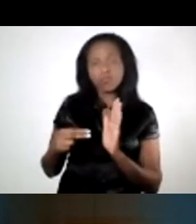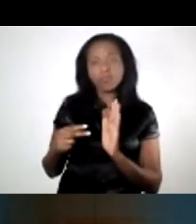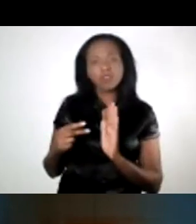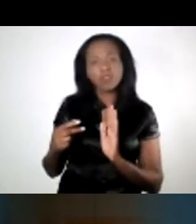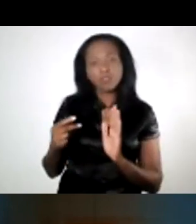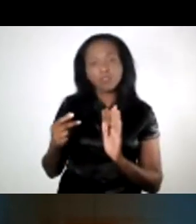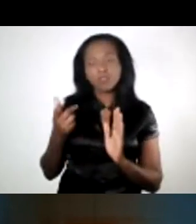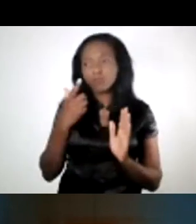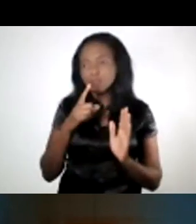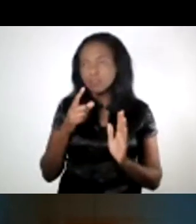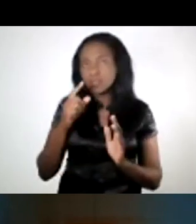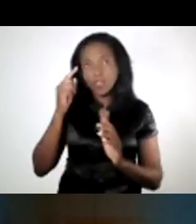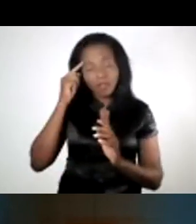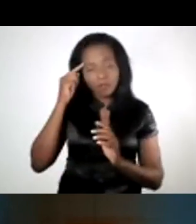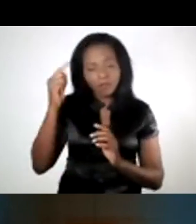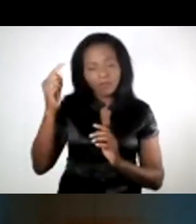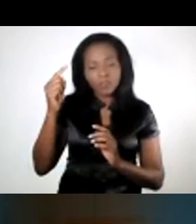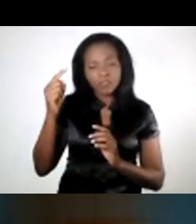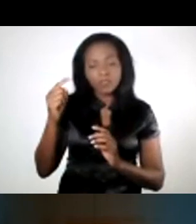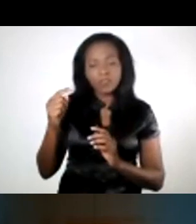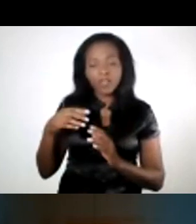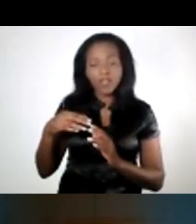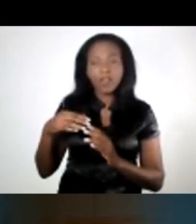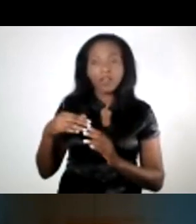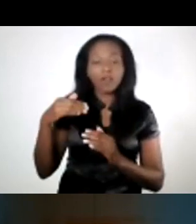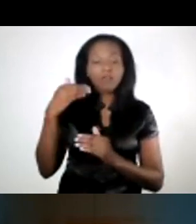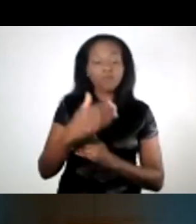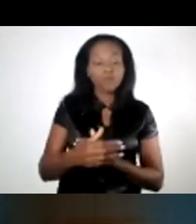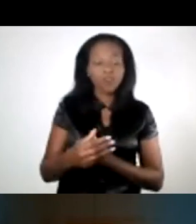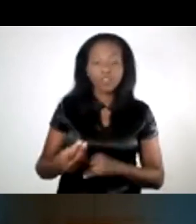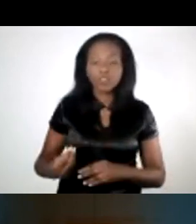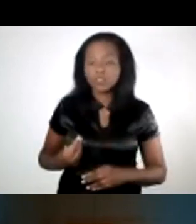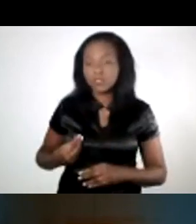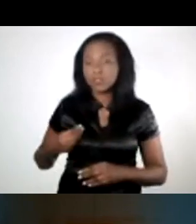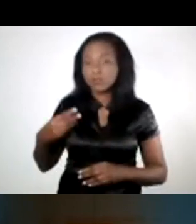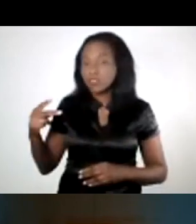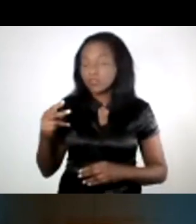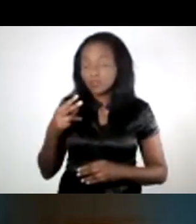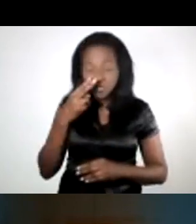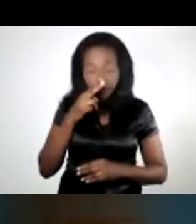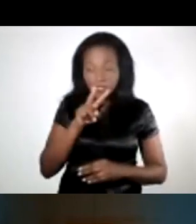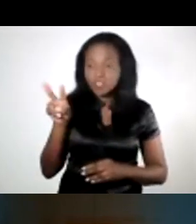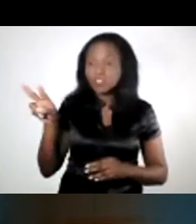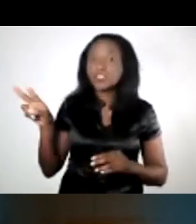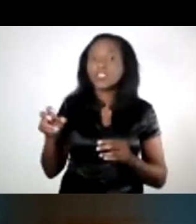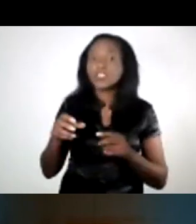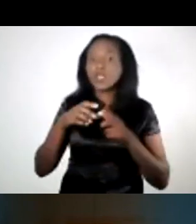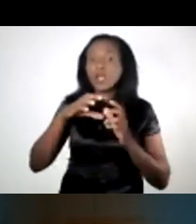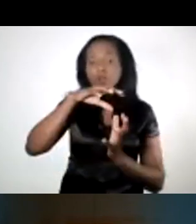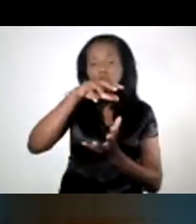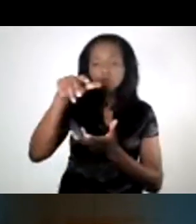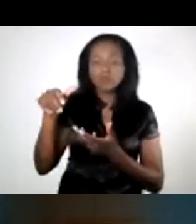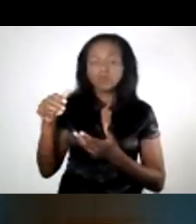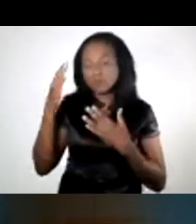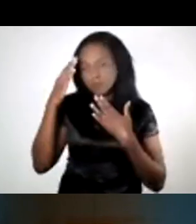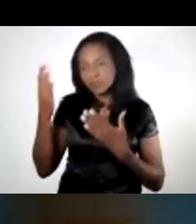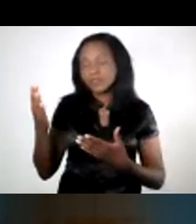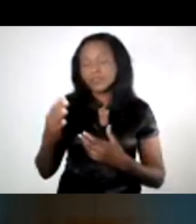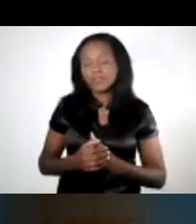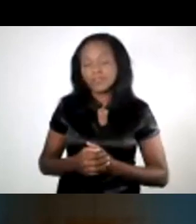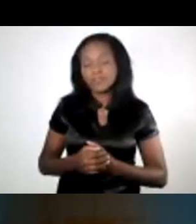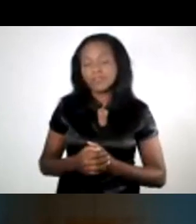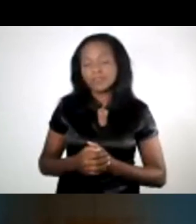se colocar-se fora da bolha, a enxergar o outro, né? Obrigado. É isso que